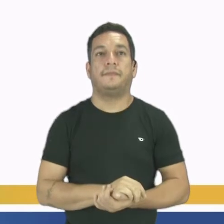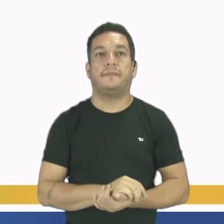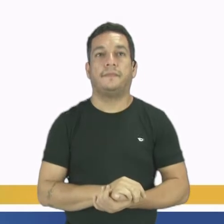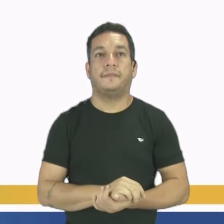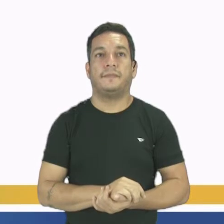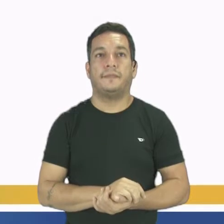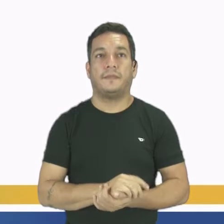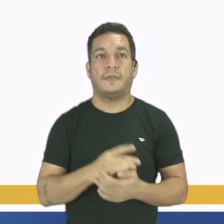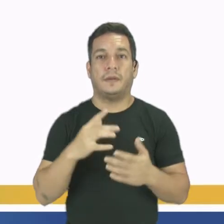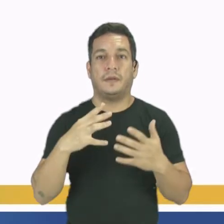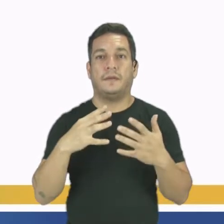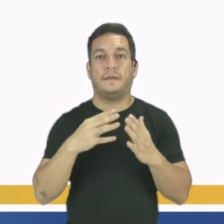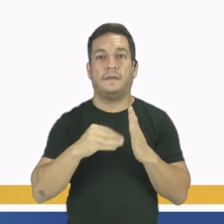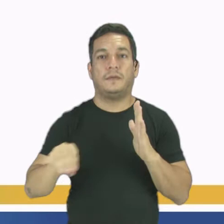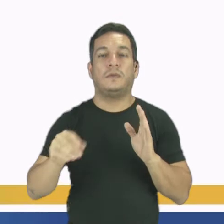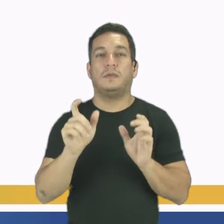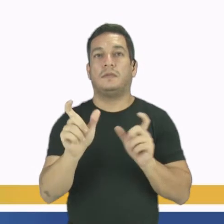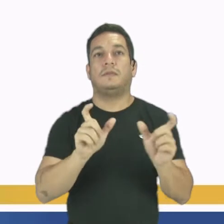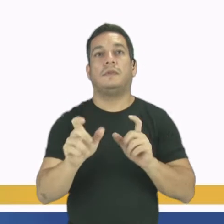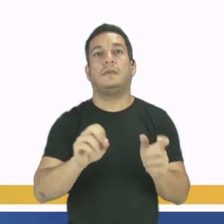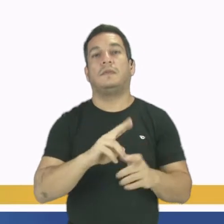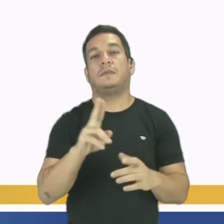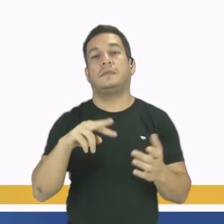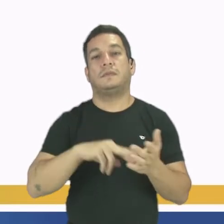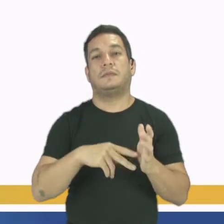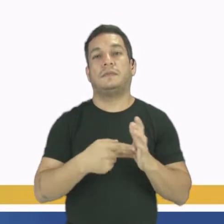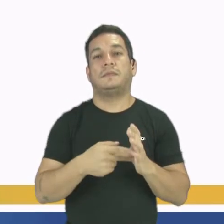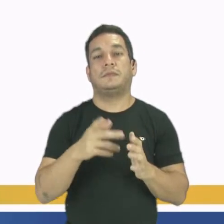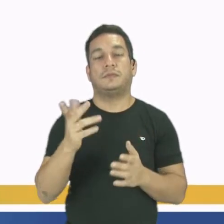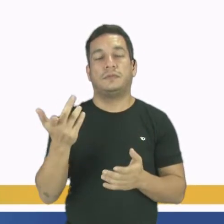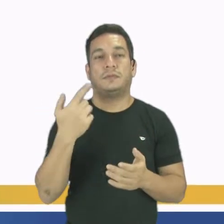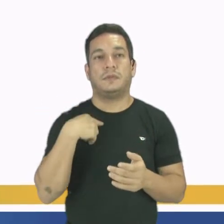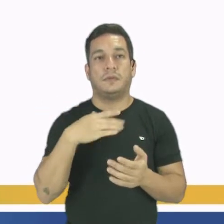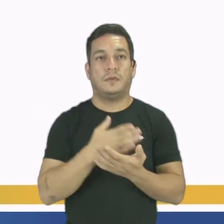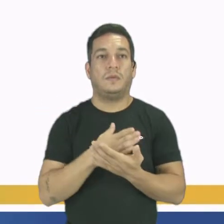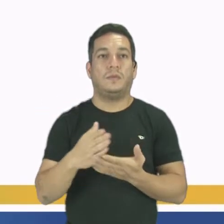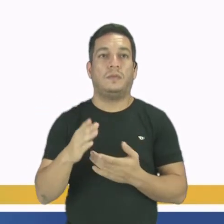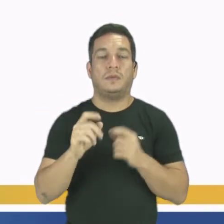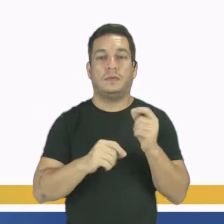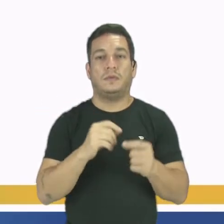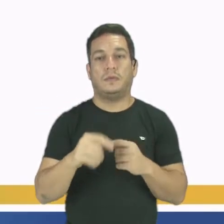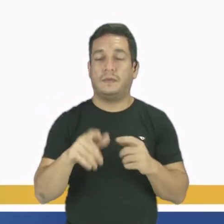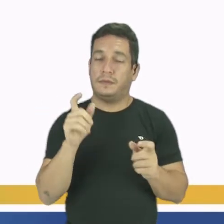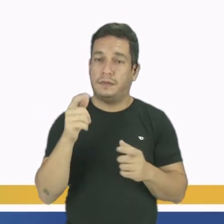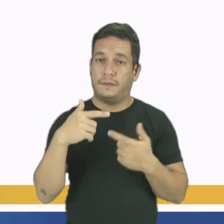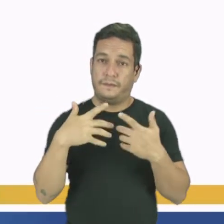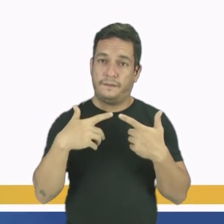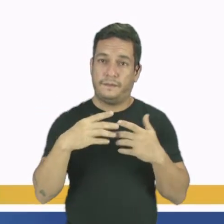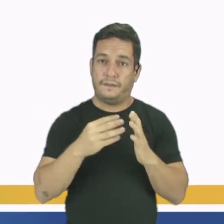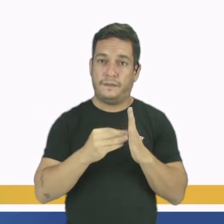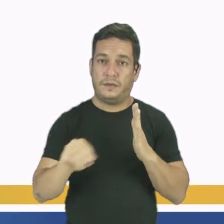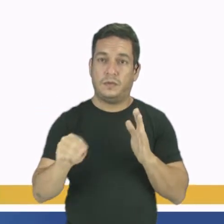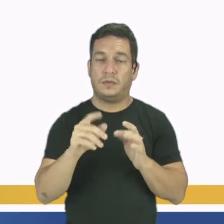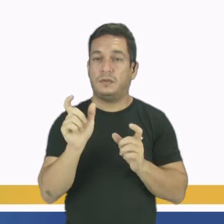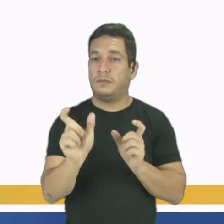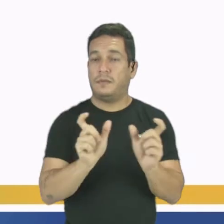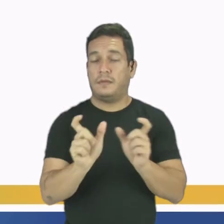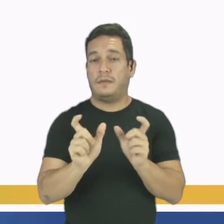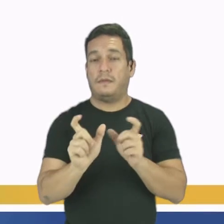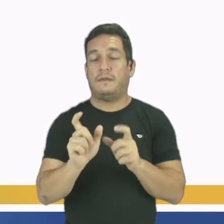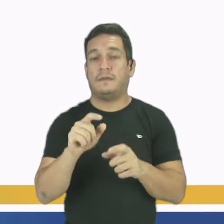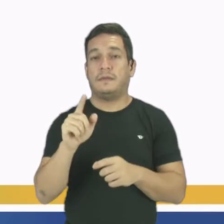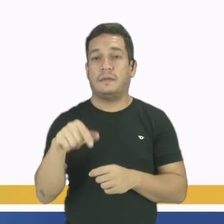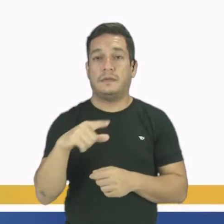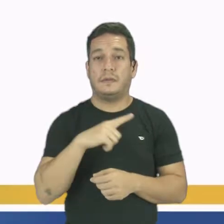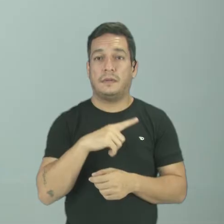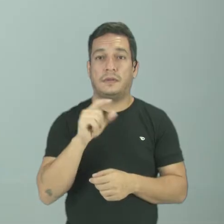Figuras de palavra ou semânticas. Aqui a gente começa no assunto de figuras de palavras. As figuras de palavras,